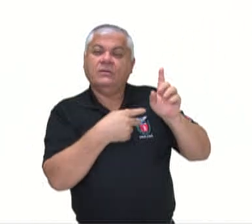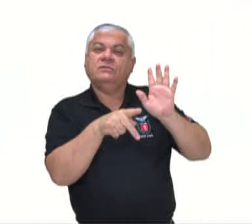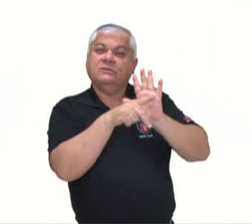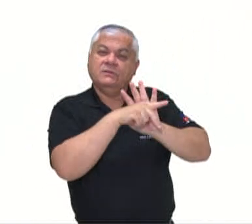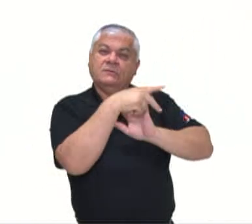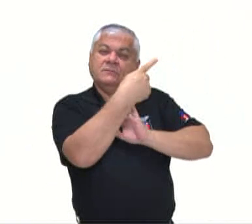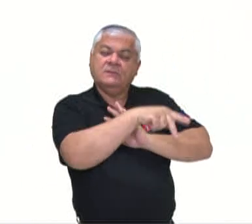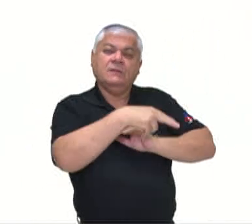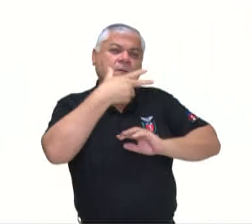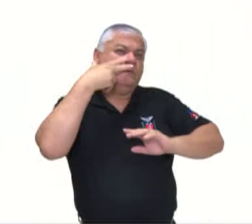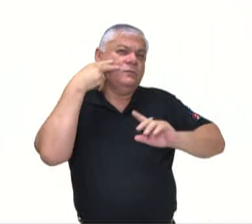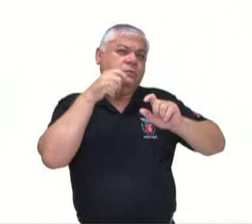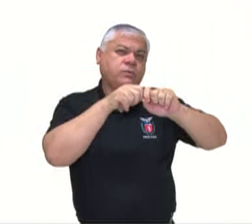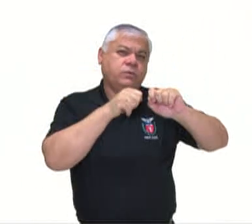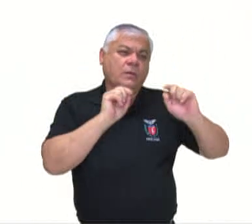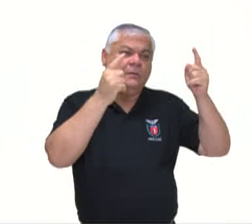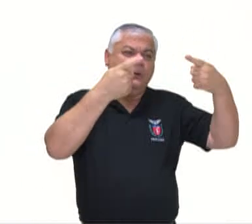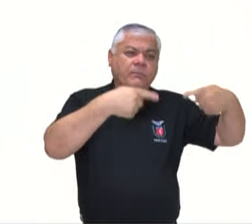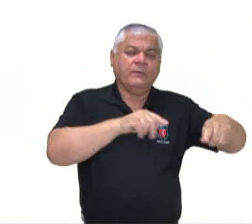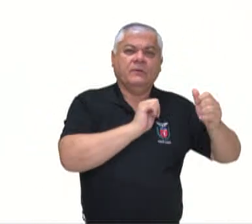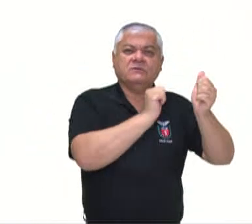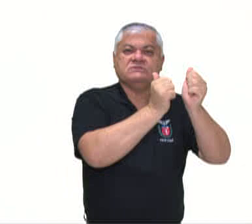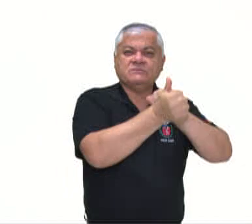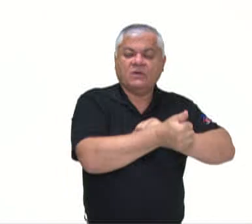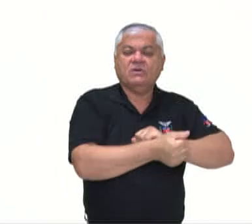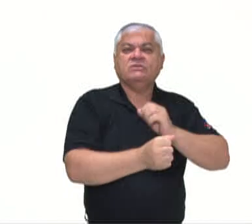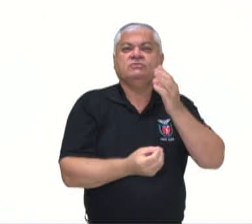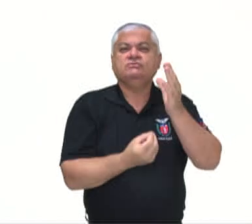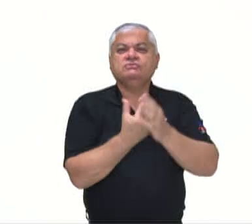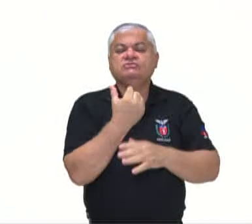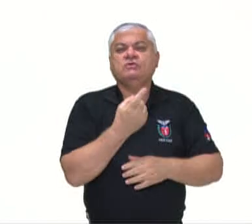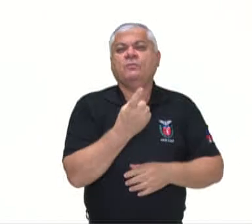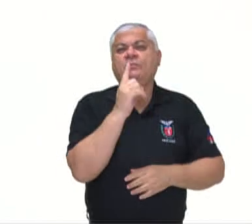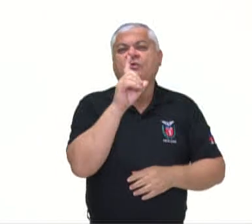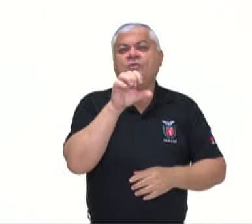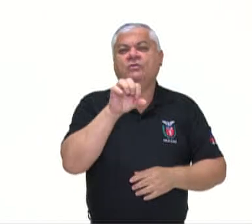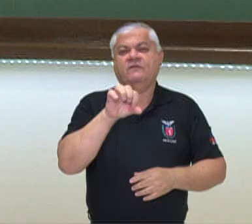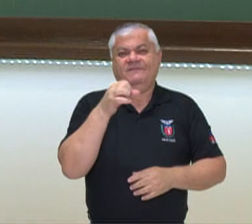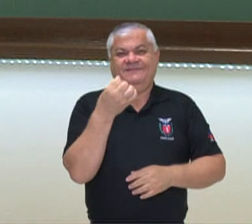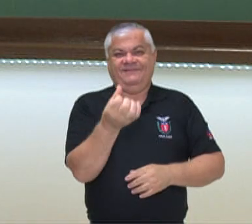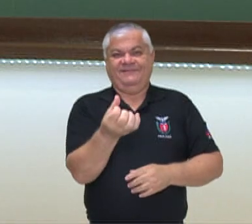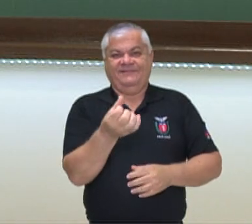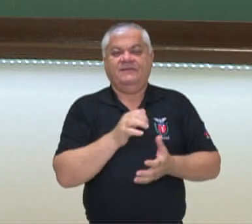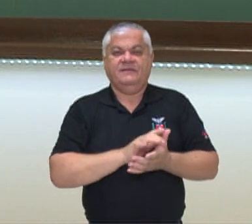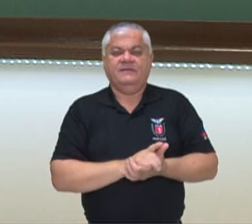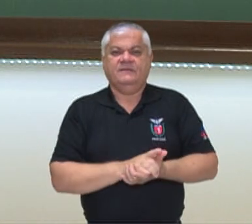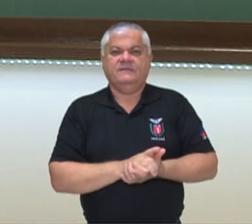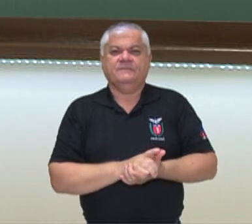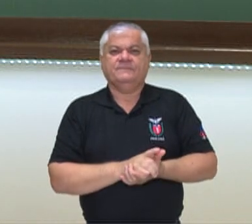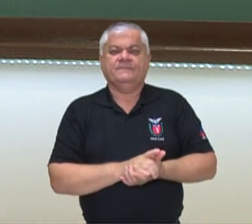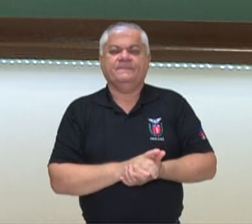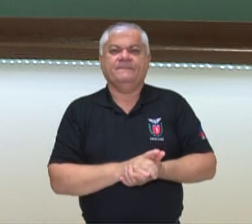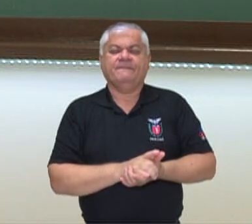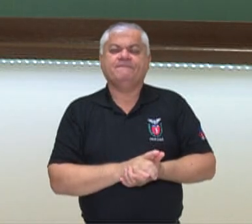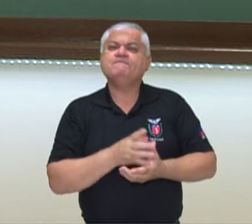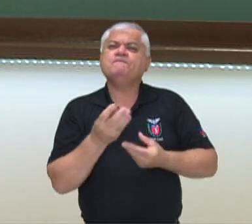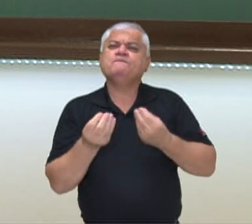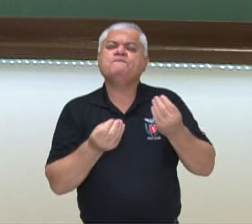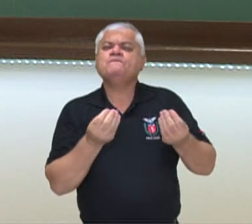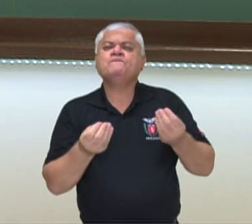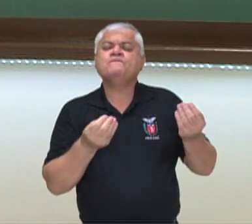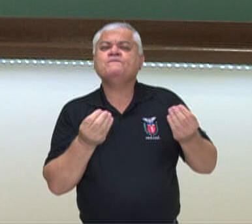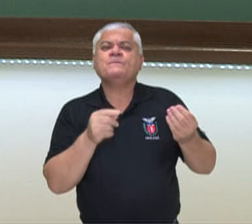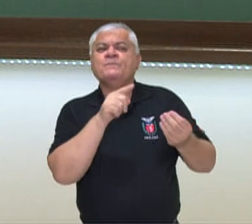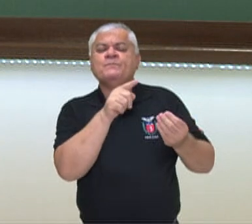Povos Indígenas, competição esportiva criada em 1996. Então, para fazer com que essas lutas